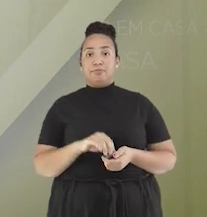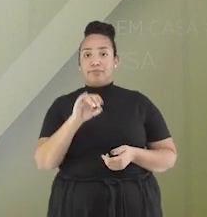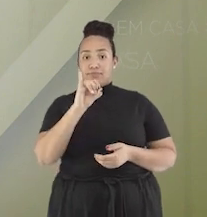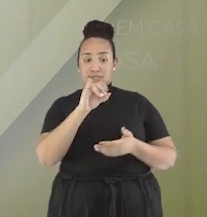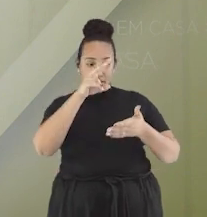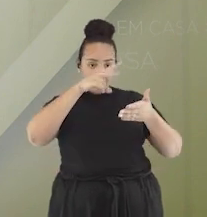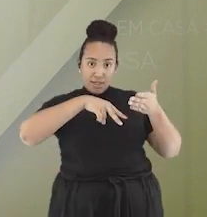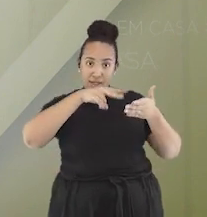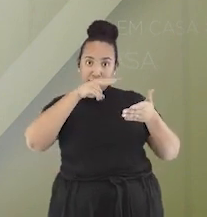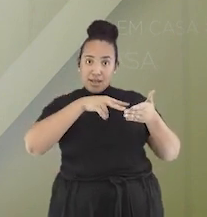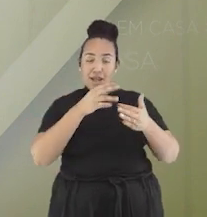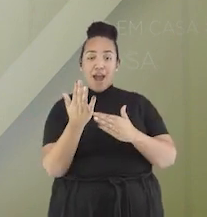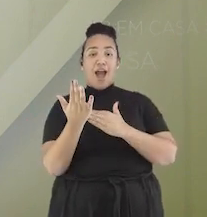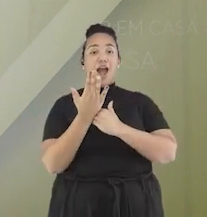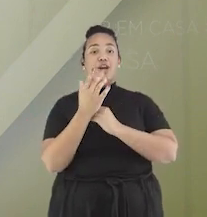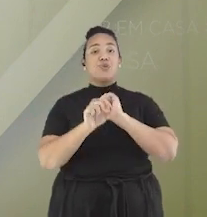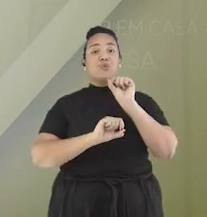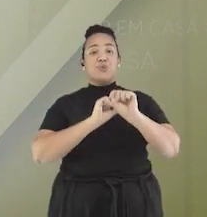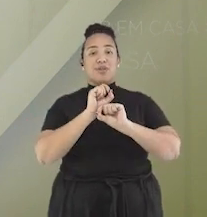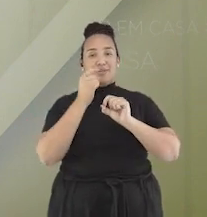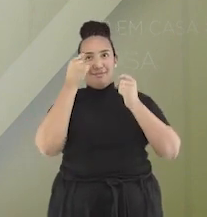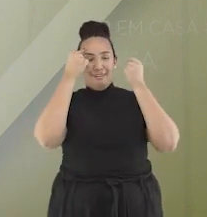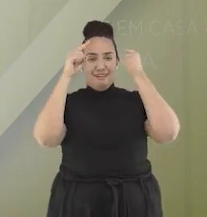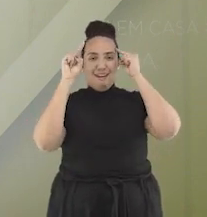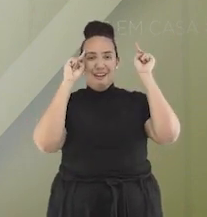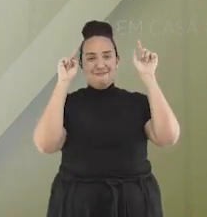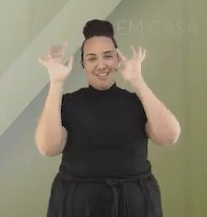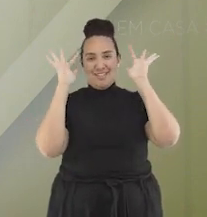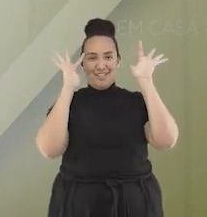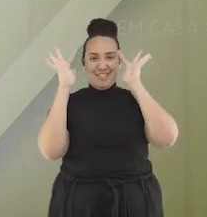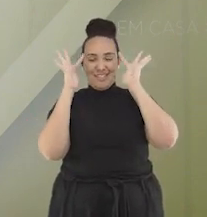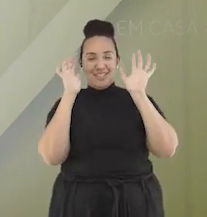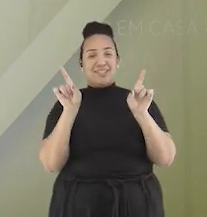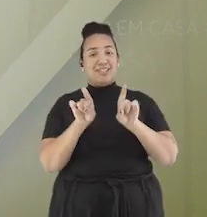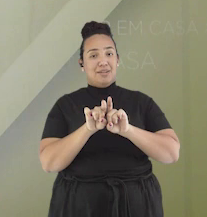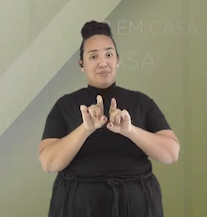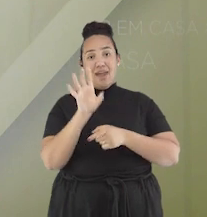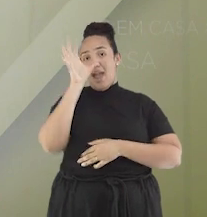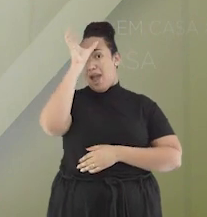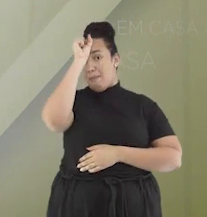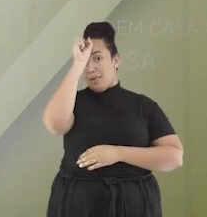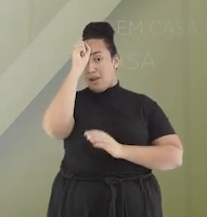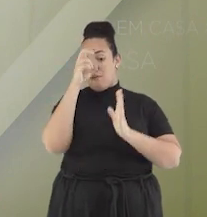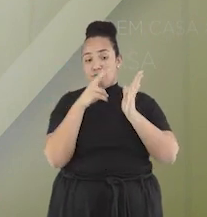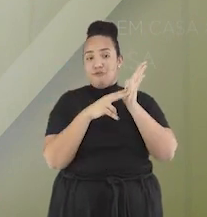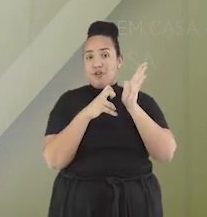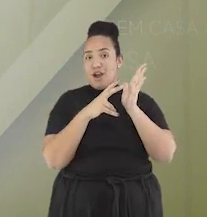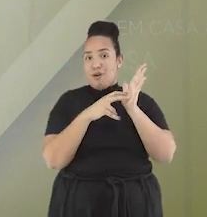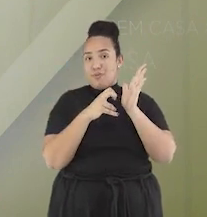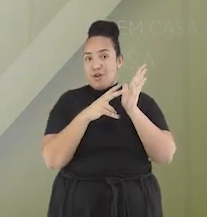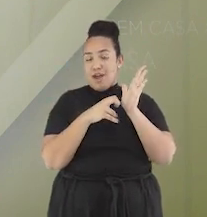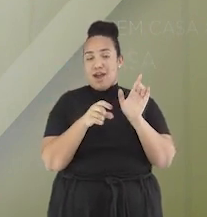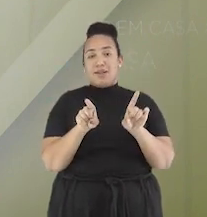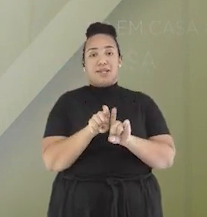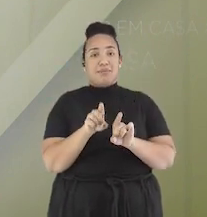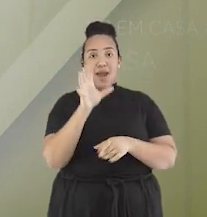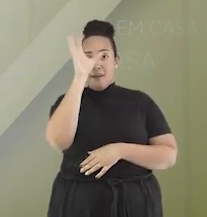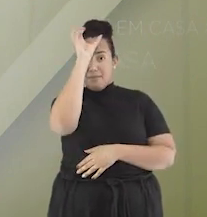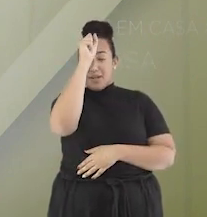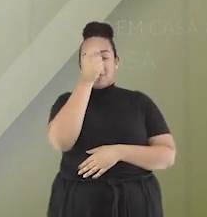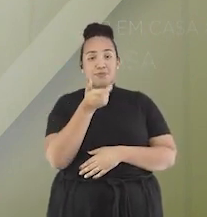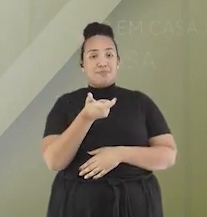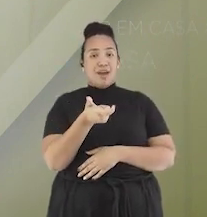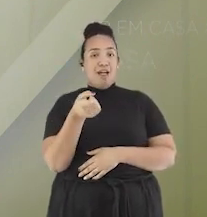ajuda no desenvolvimento da imaginação, da criatividade, aumenta o nosso vocabulário, ou seja, conhecemos